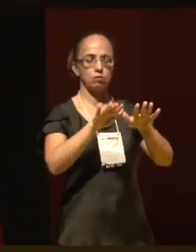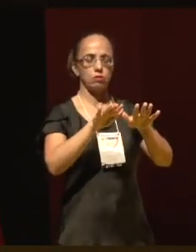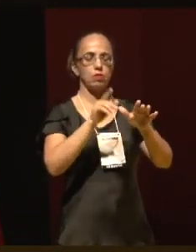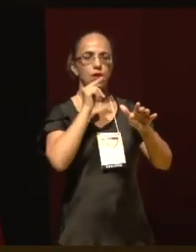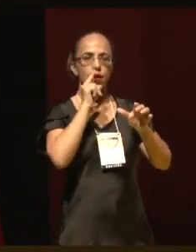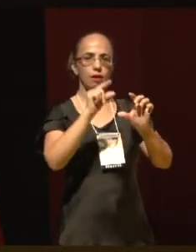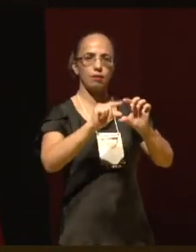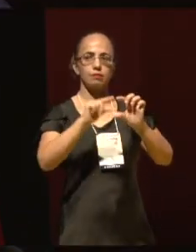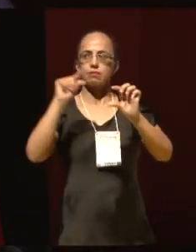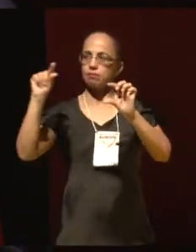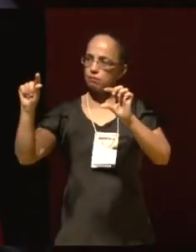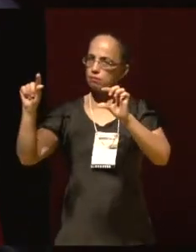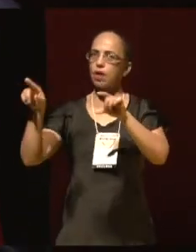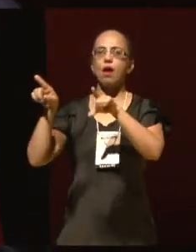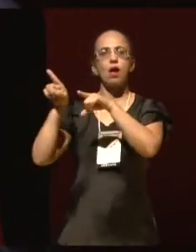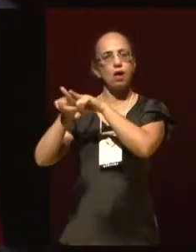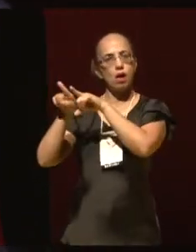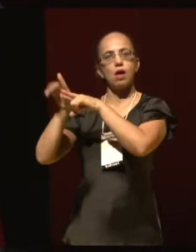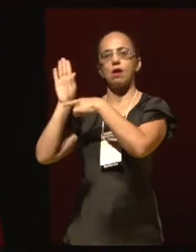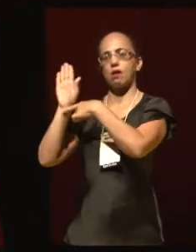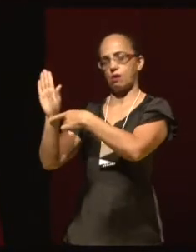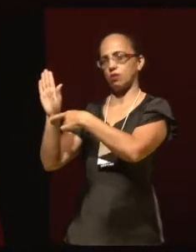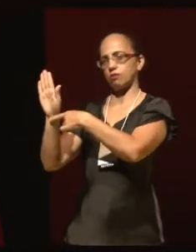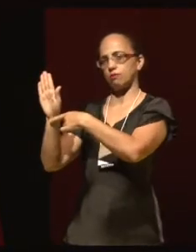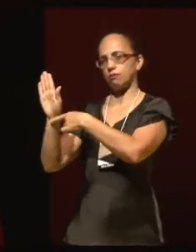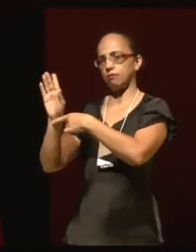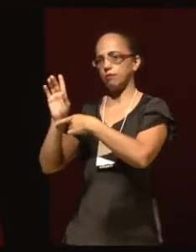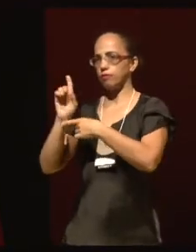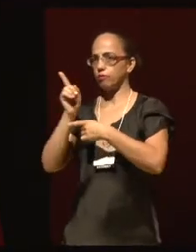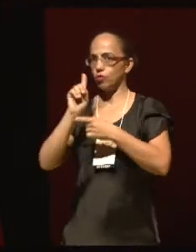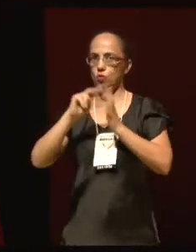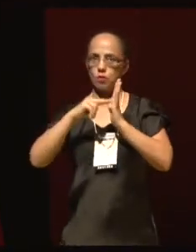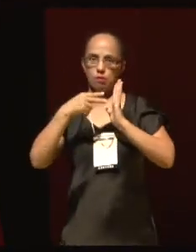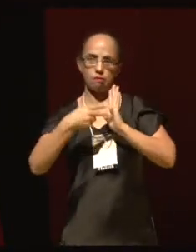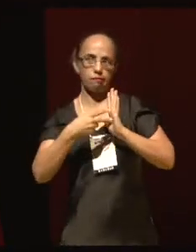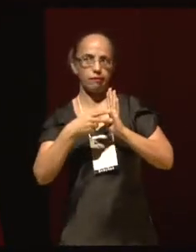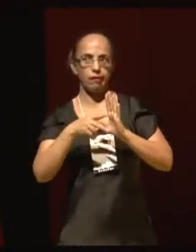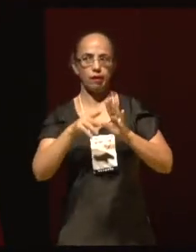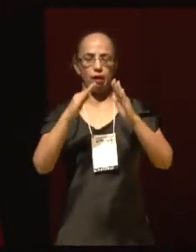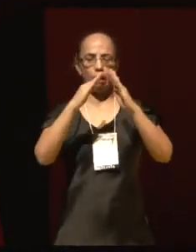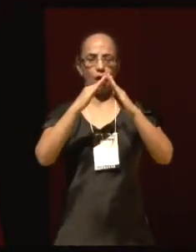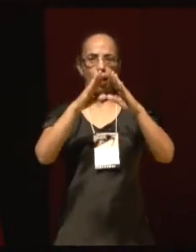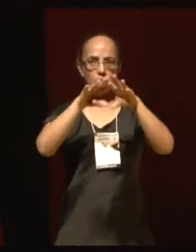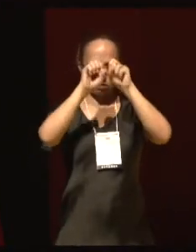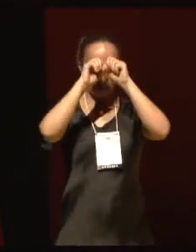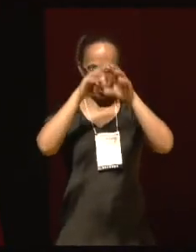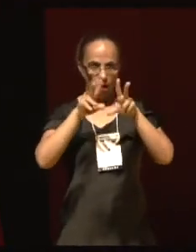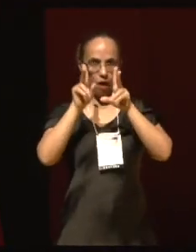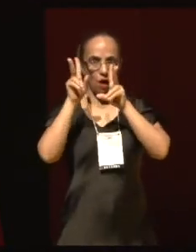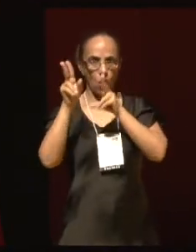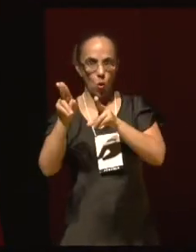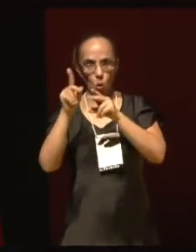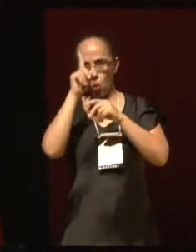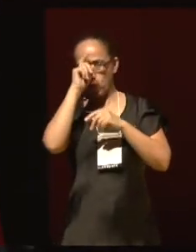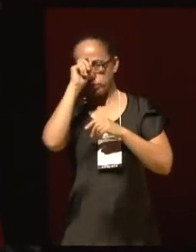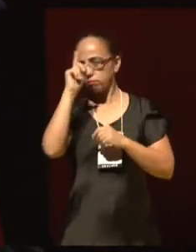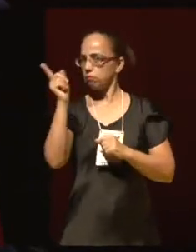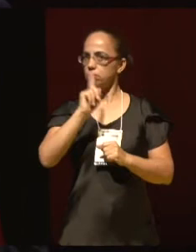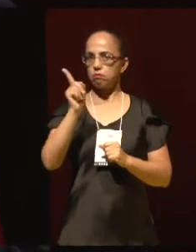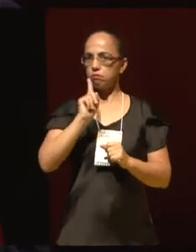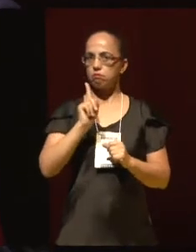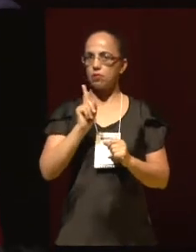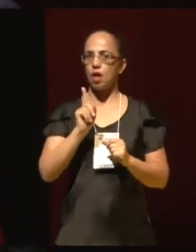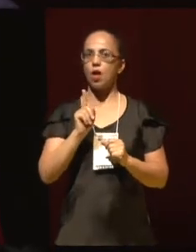que o centro espírita tenha que voltar-se uma clínica para tratar tudo isto. Significa que o centro